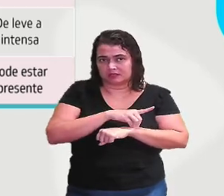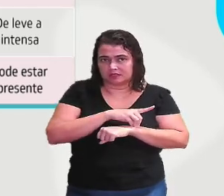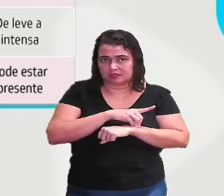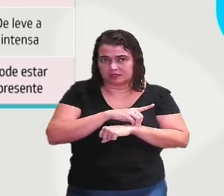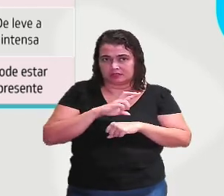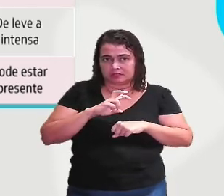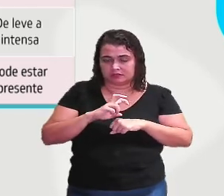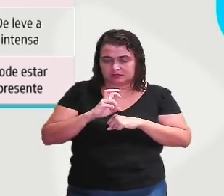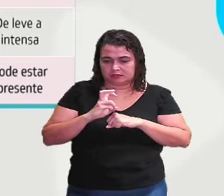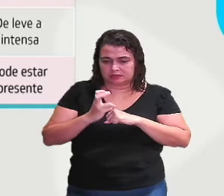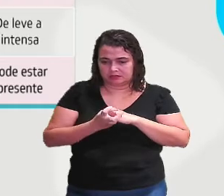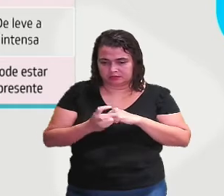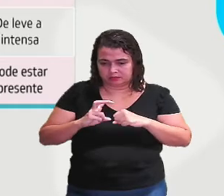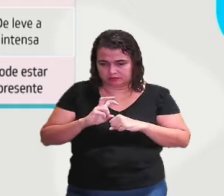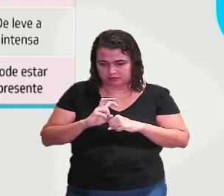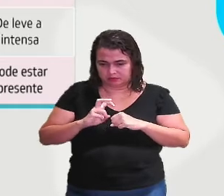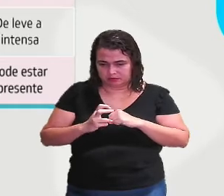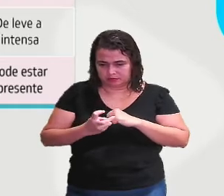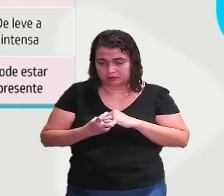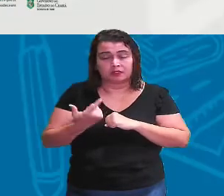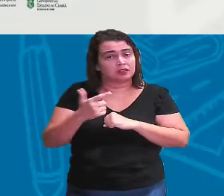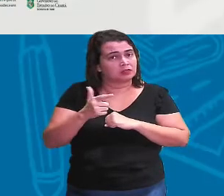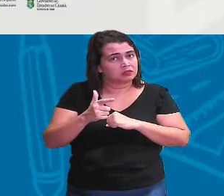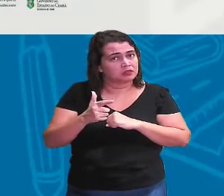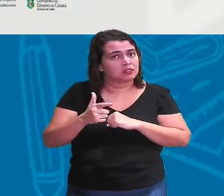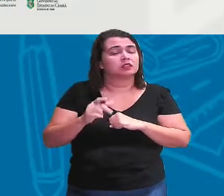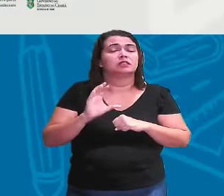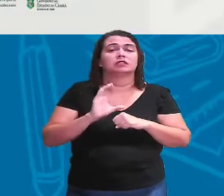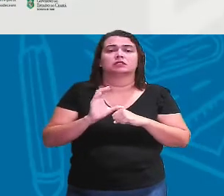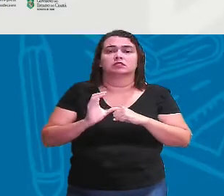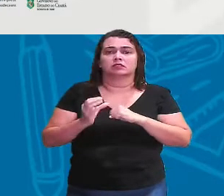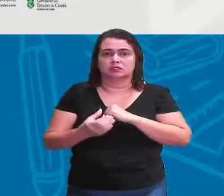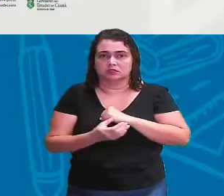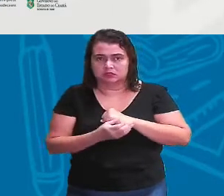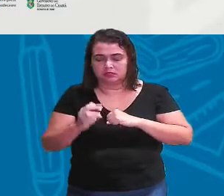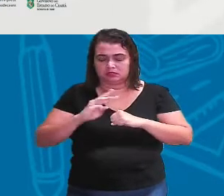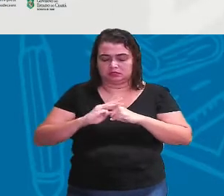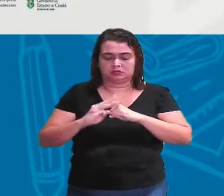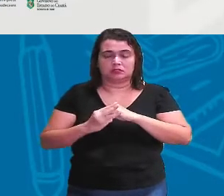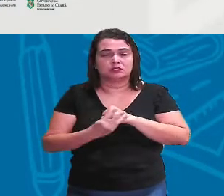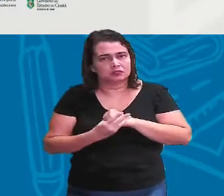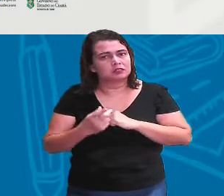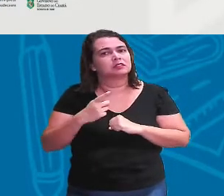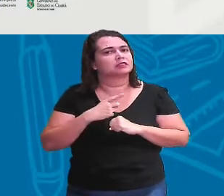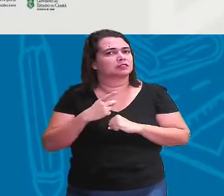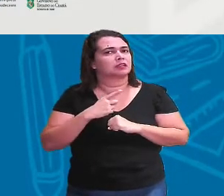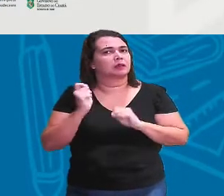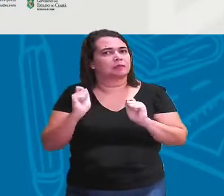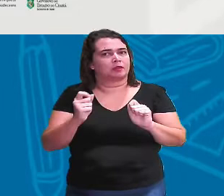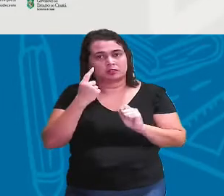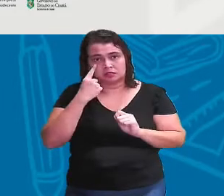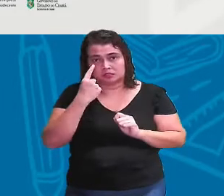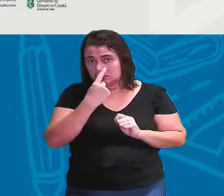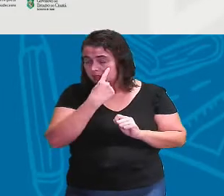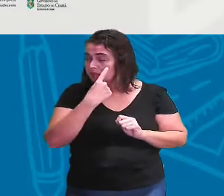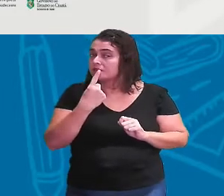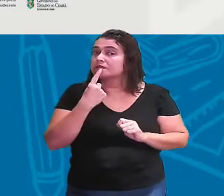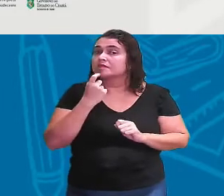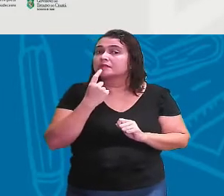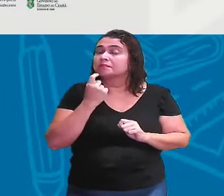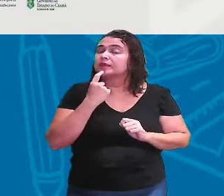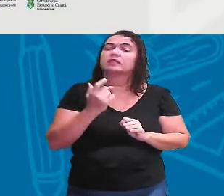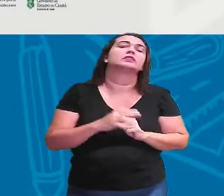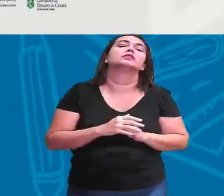estar presente. Volta aqui comigo, por favor, produção. Percebe como essas informações fazem toda a diferença? Faz com que você, com